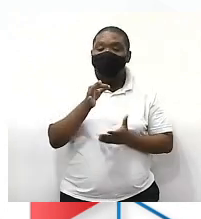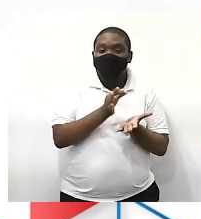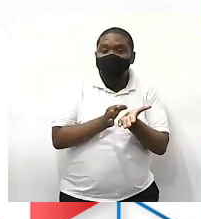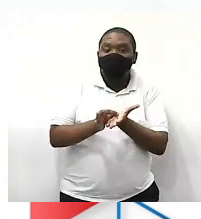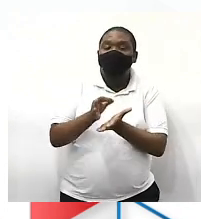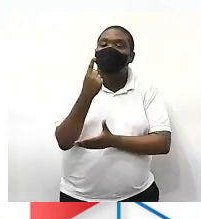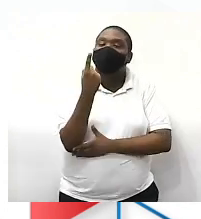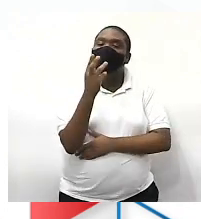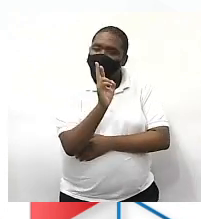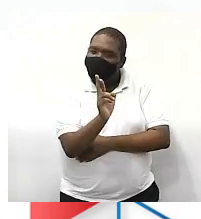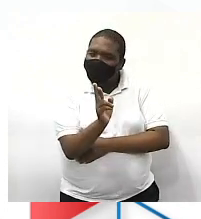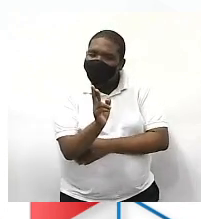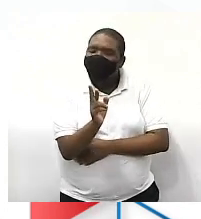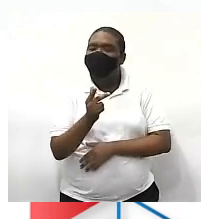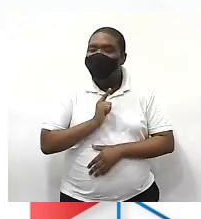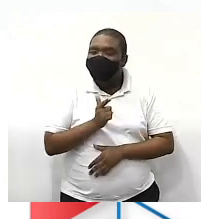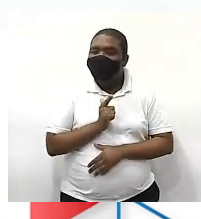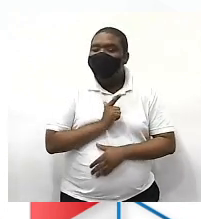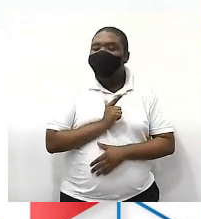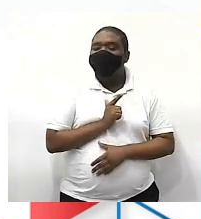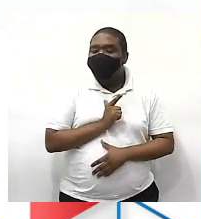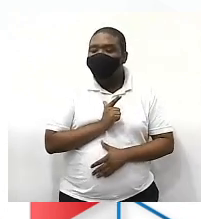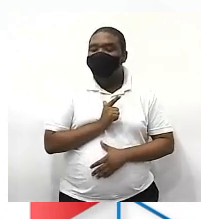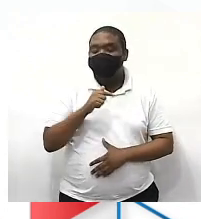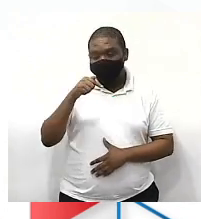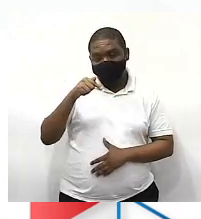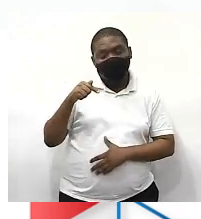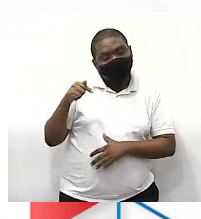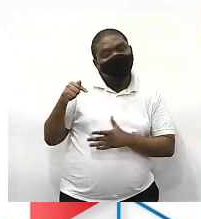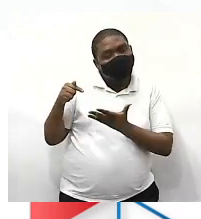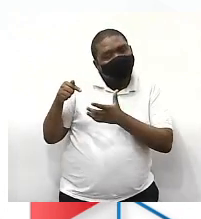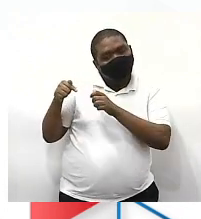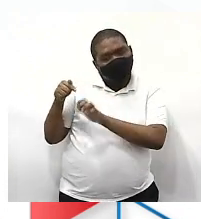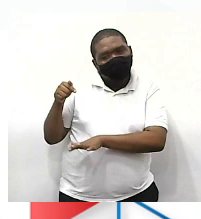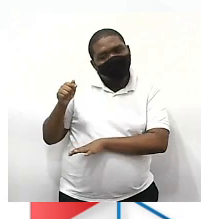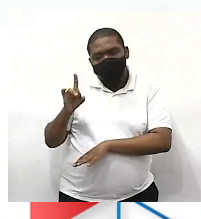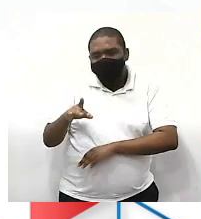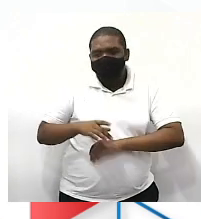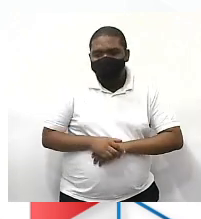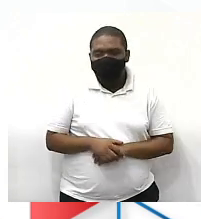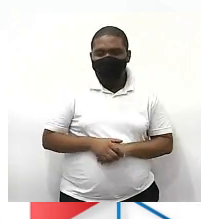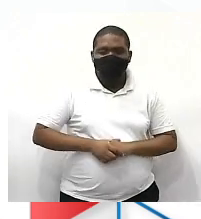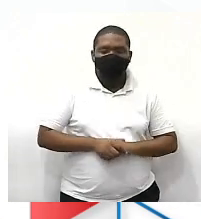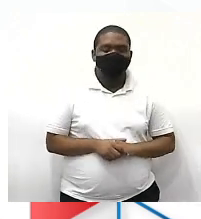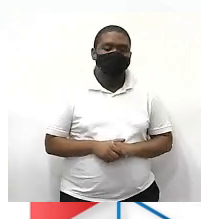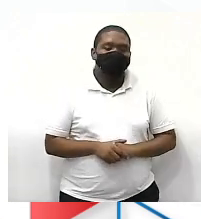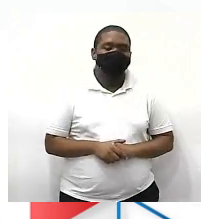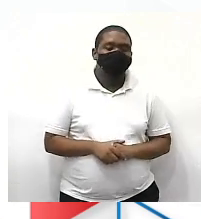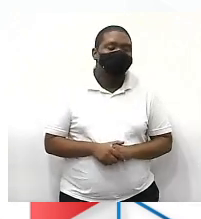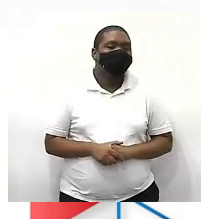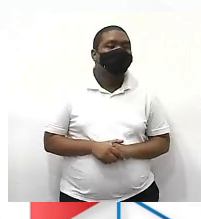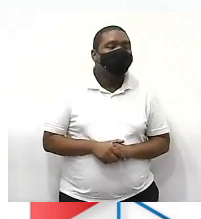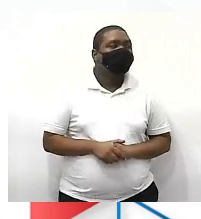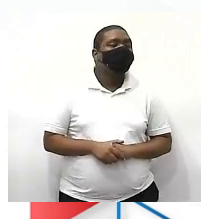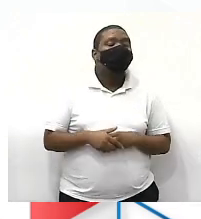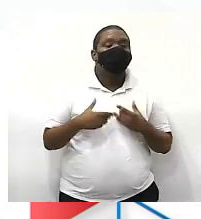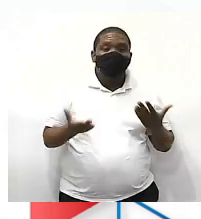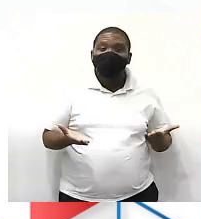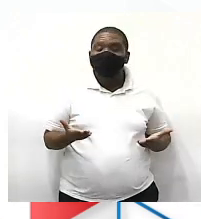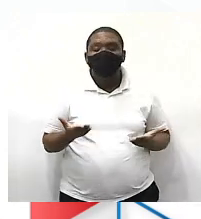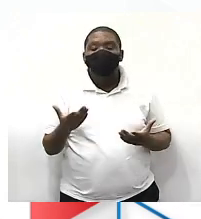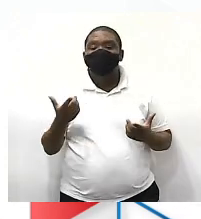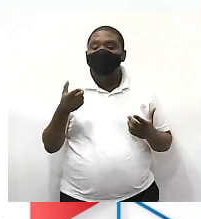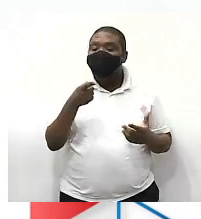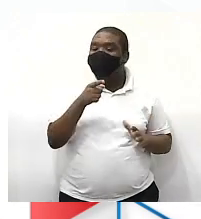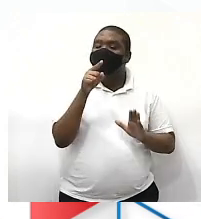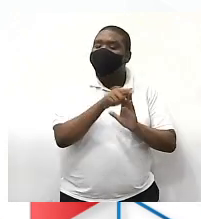R$1 e sobrou 7 moedas apenas. Ok, sobraram essas moedas, o que a